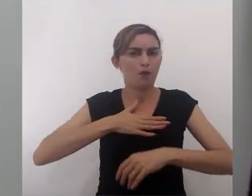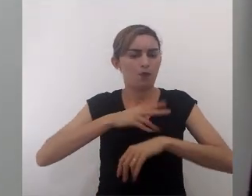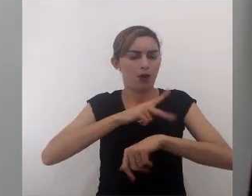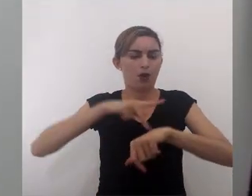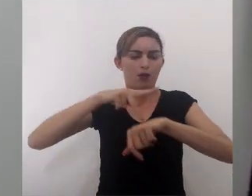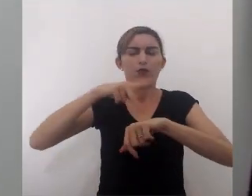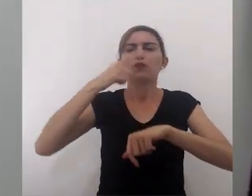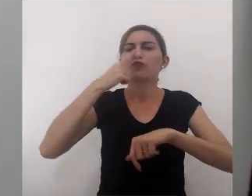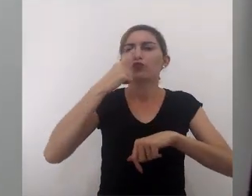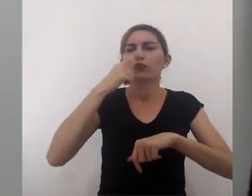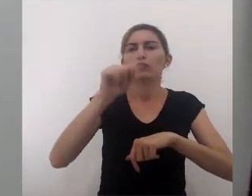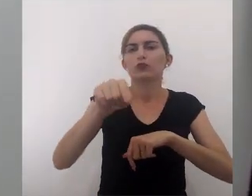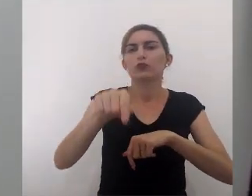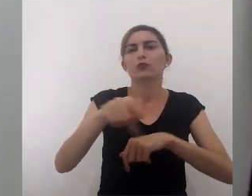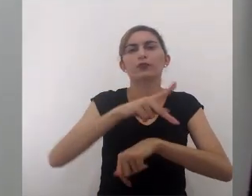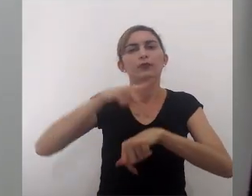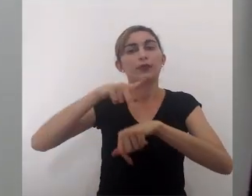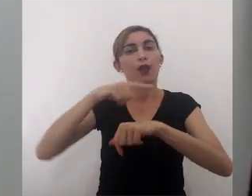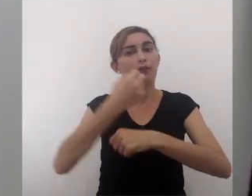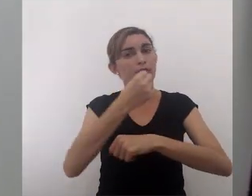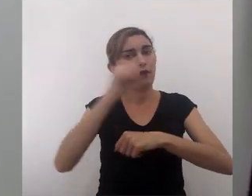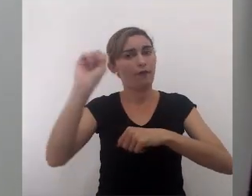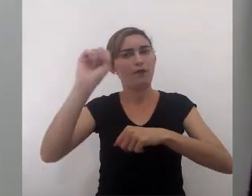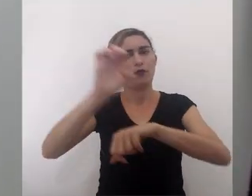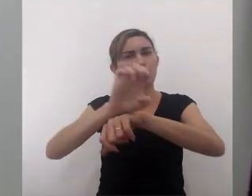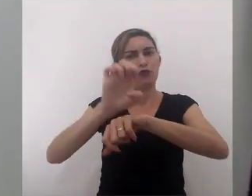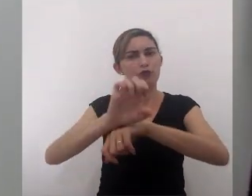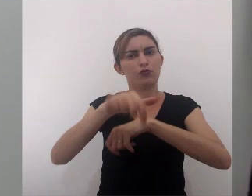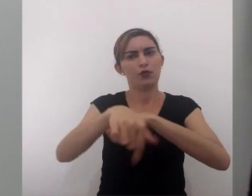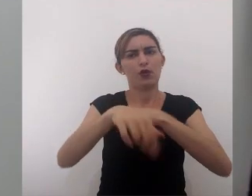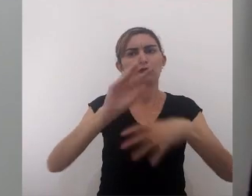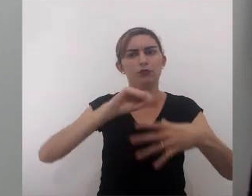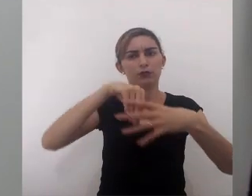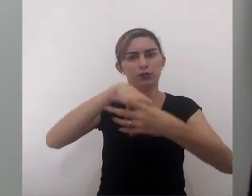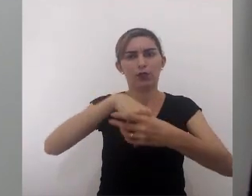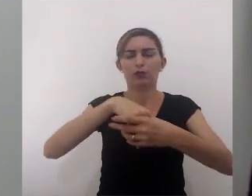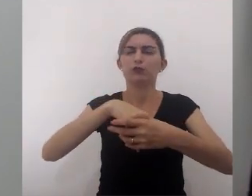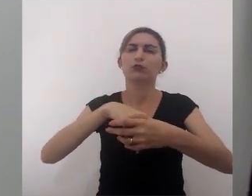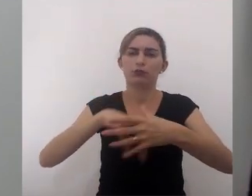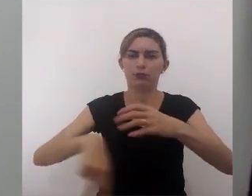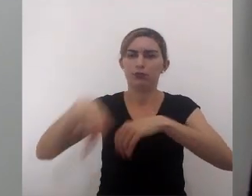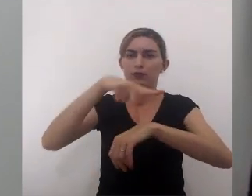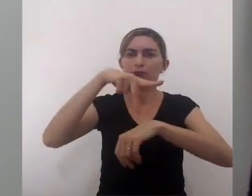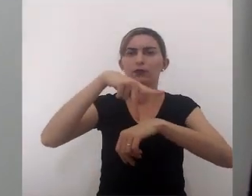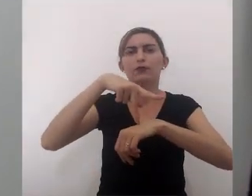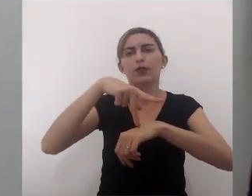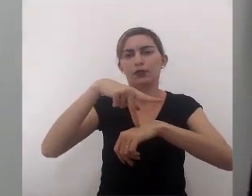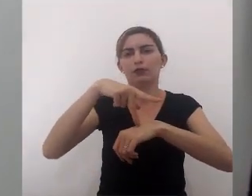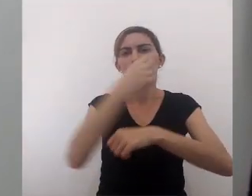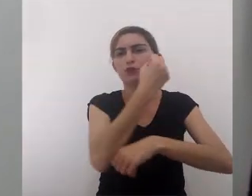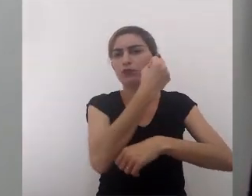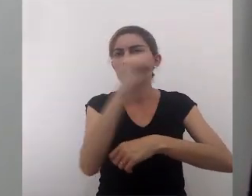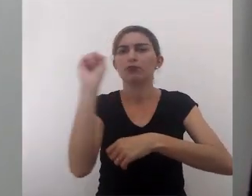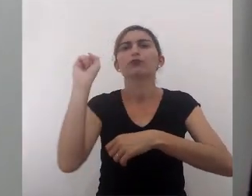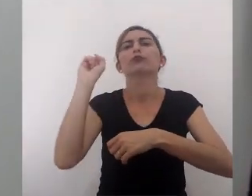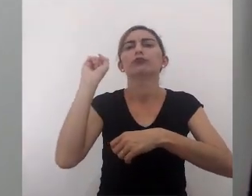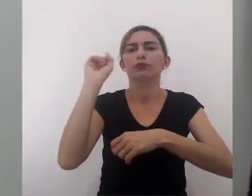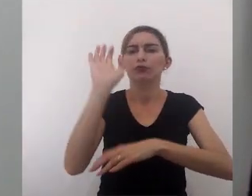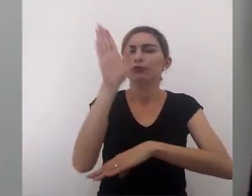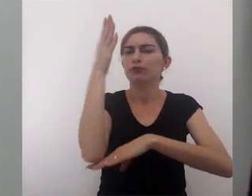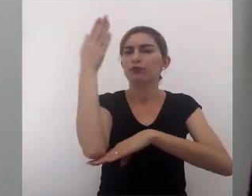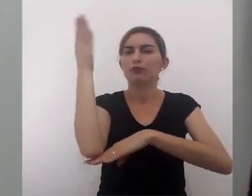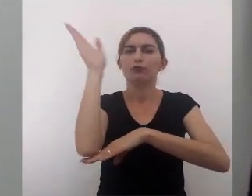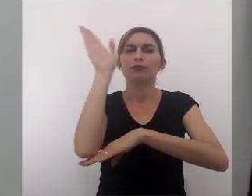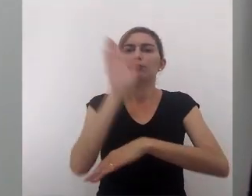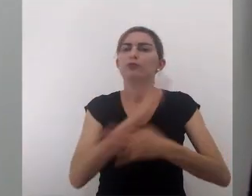nação. Então nós vamos defender o que está dentro da nossa nação. É isso. Então é o nacionalismo, é